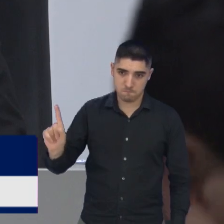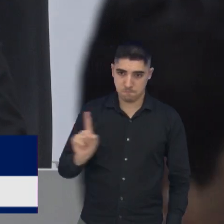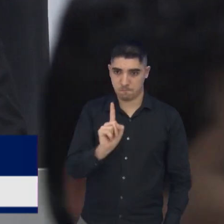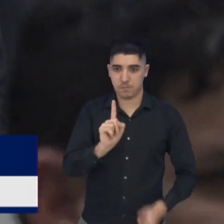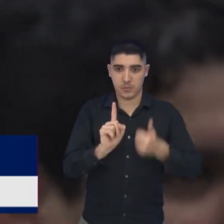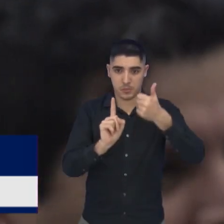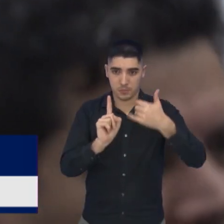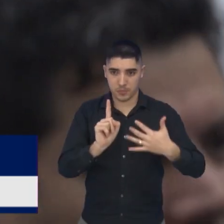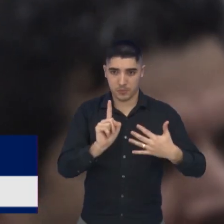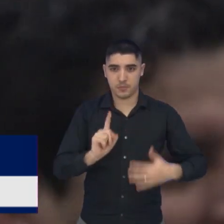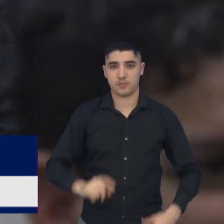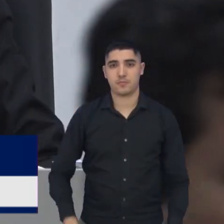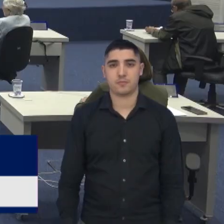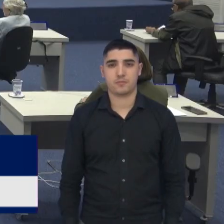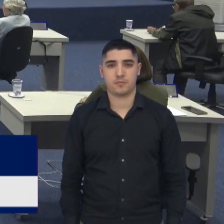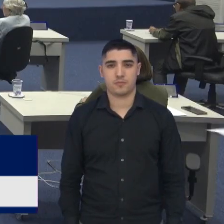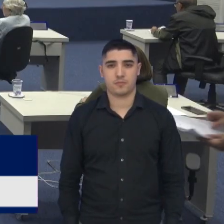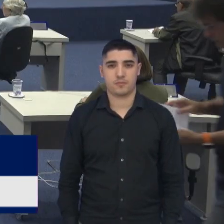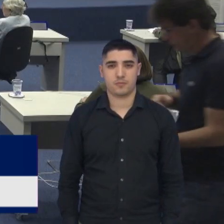Santiago.